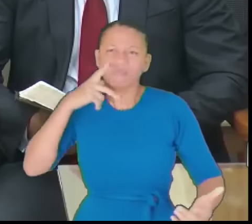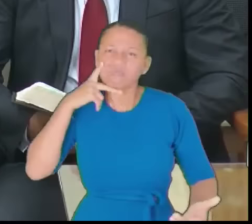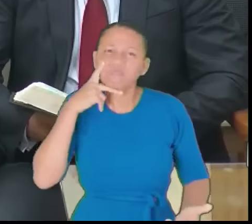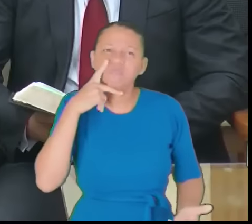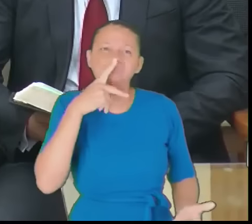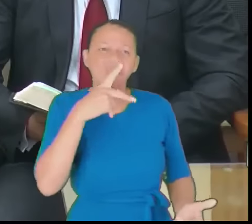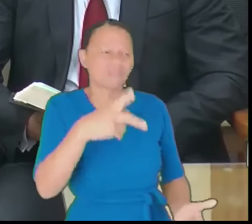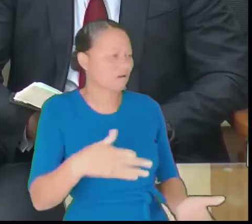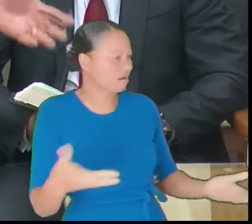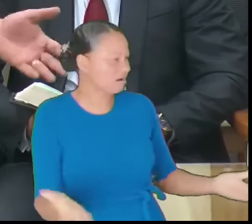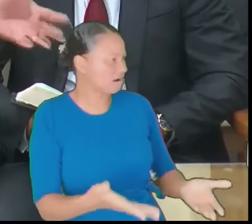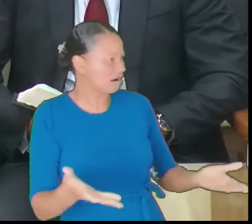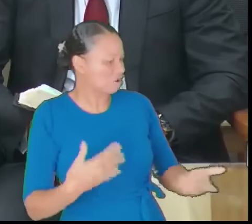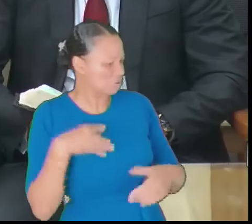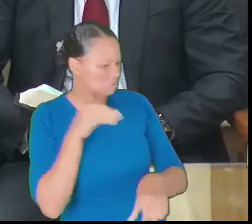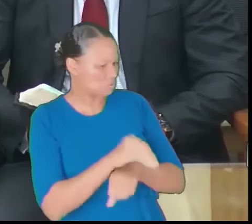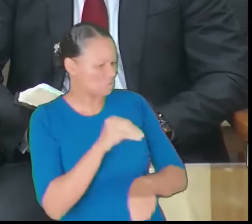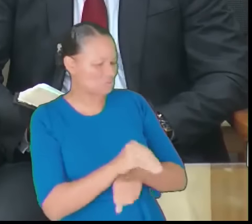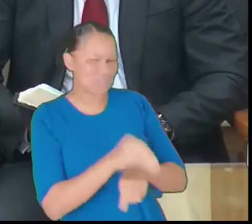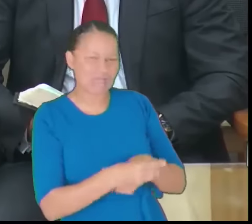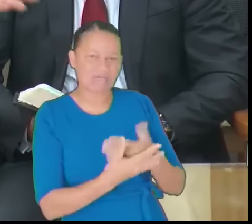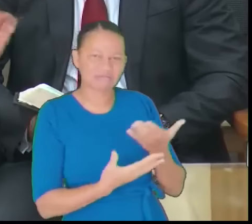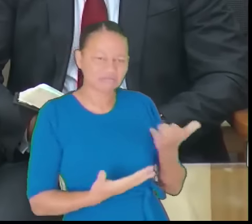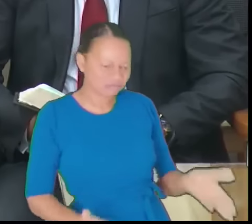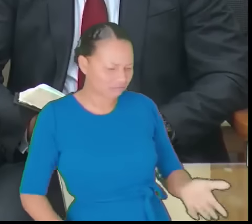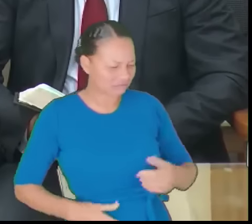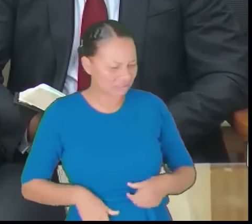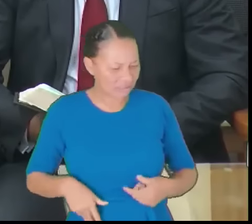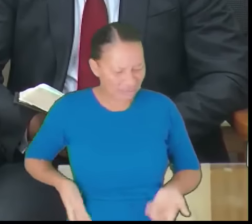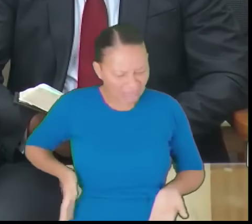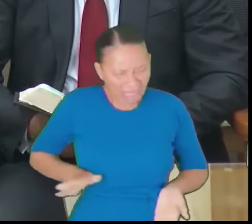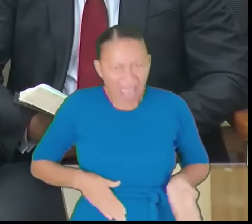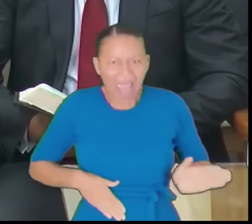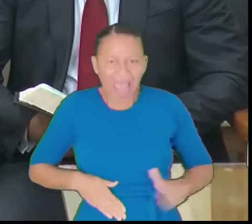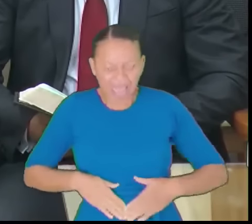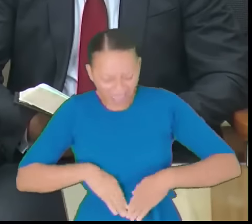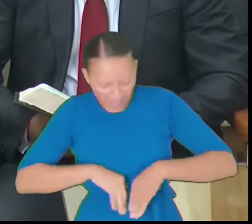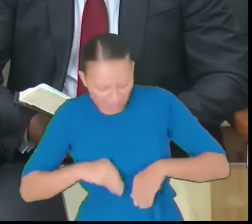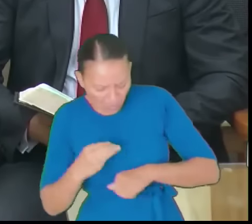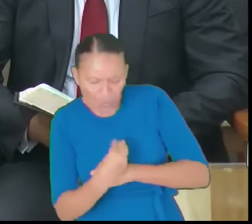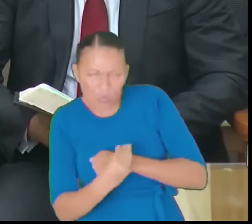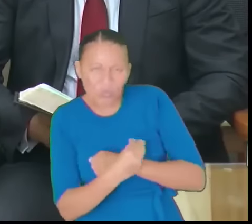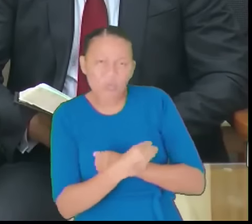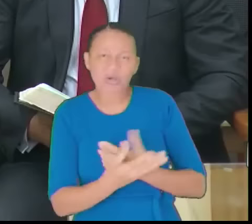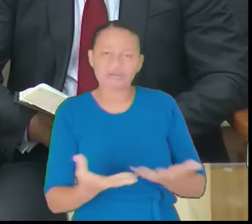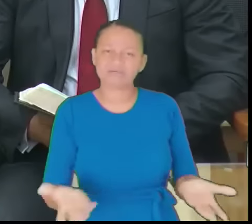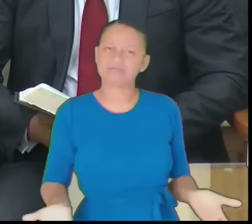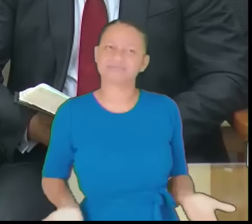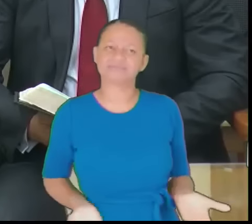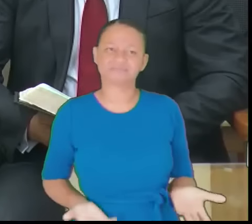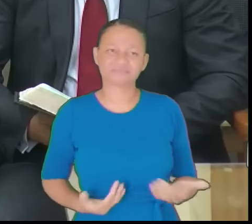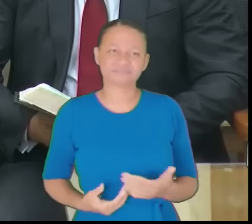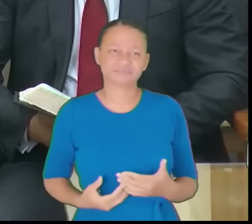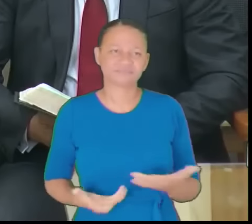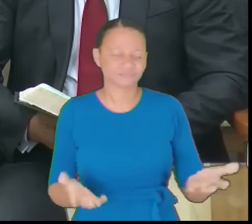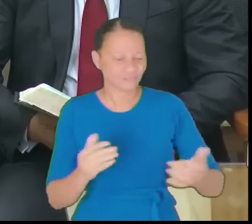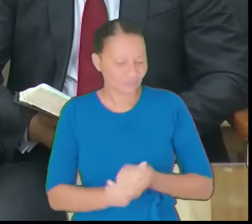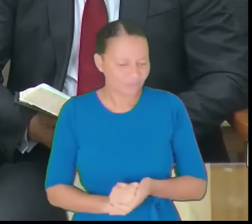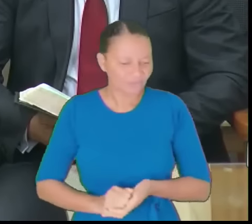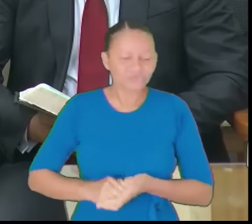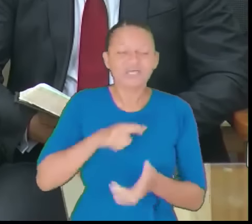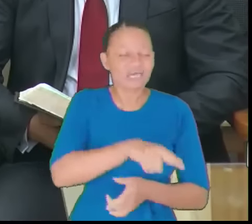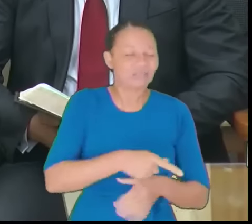Deus, e esse Moisés agora, fui eu que cuidei dele, fui eu que troquei a fralda dele. Fui eu quem botei talco pompom